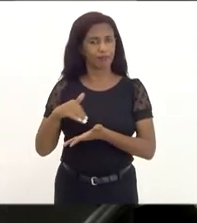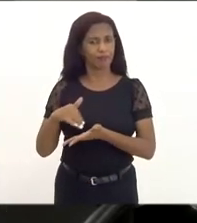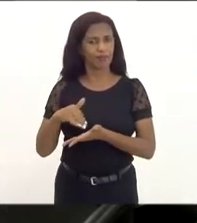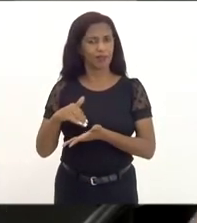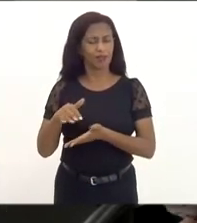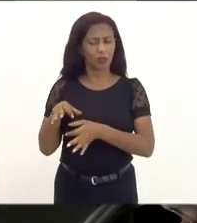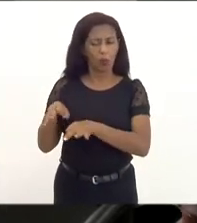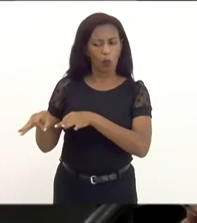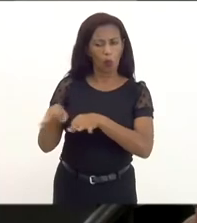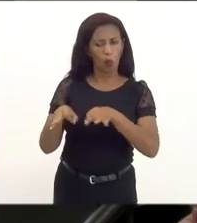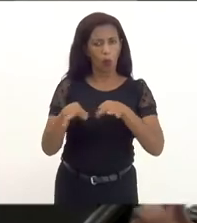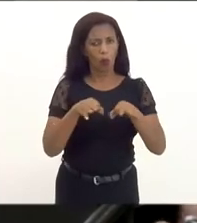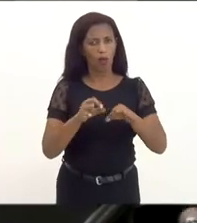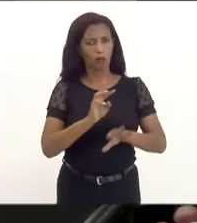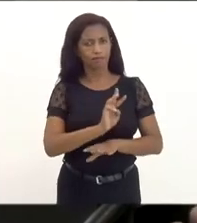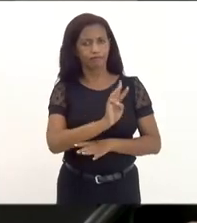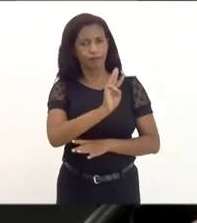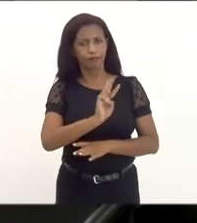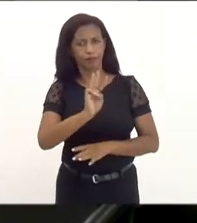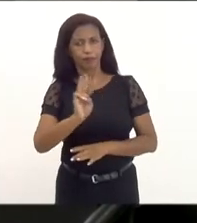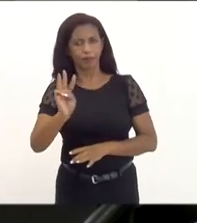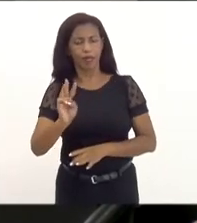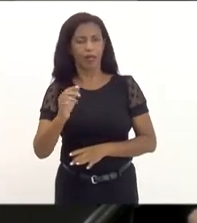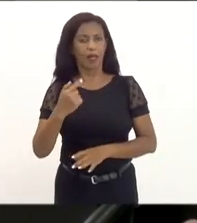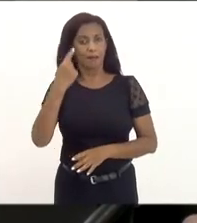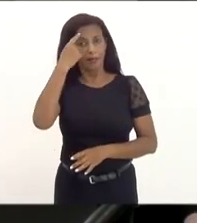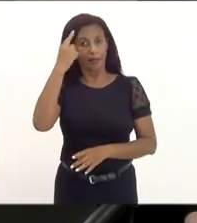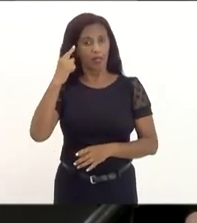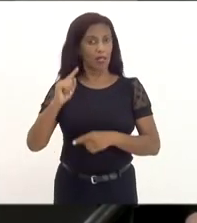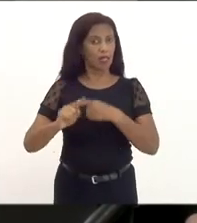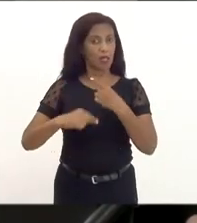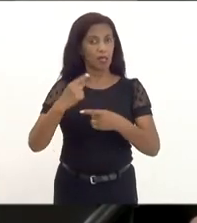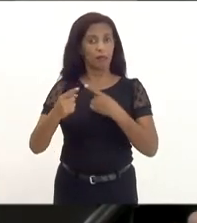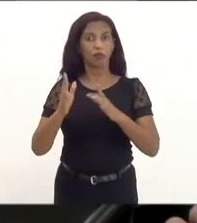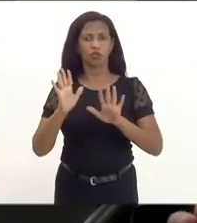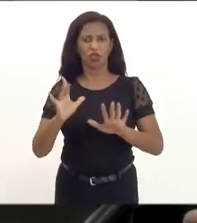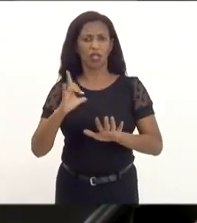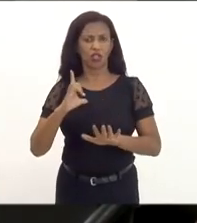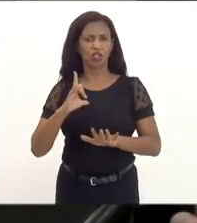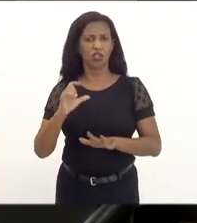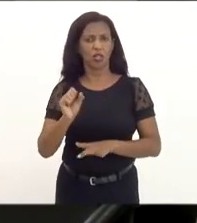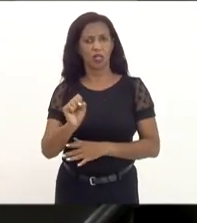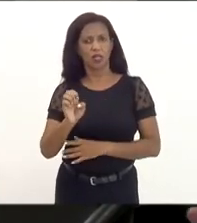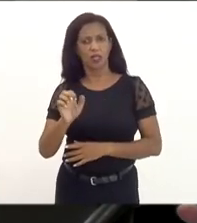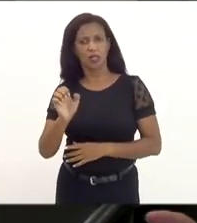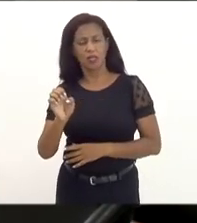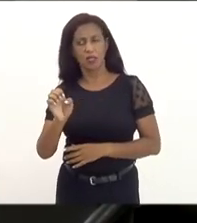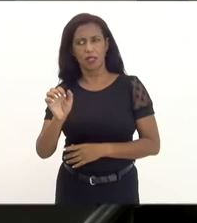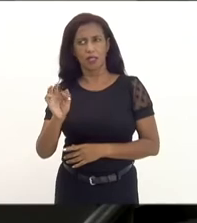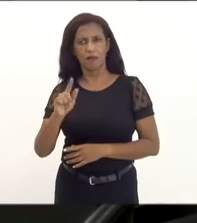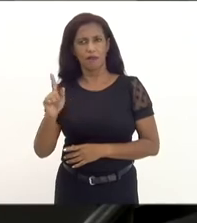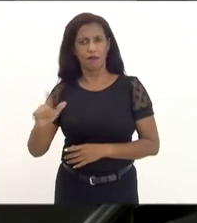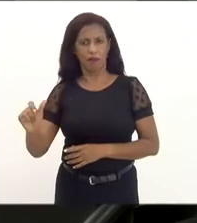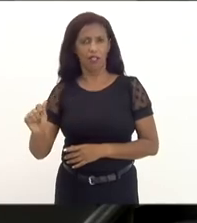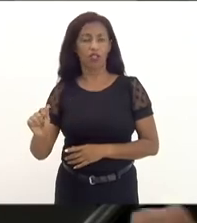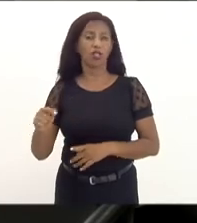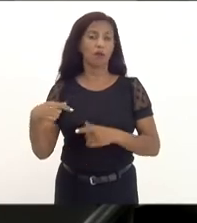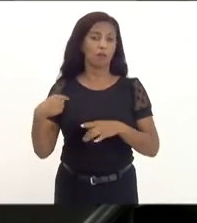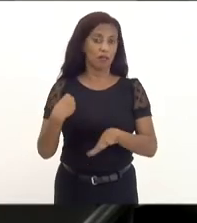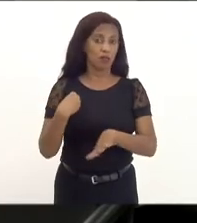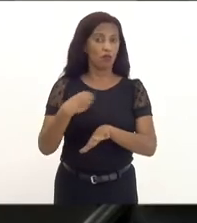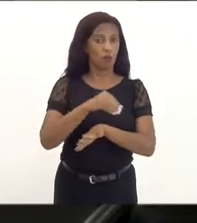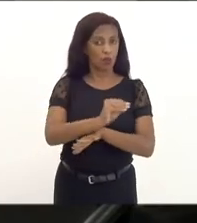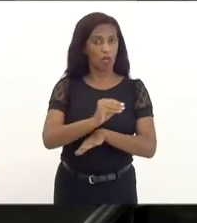rei arrumar o nosso site a minha ideia depois isso havia na Sefaz mas eu vou colocar na Seplag